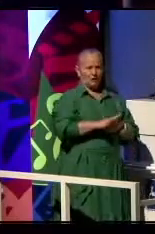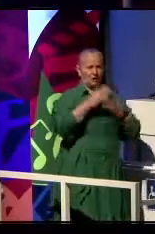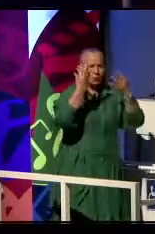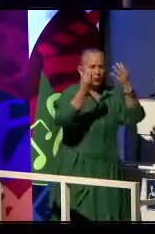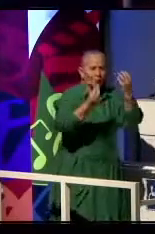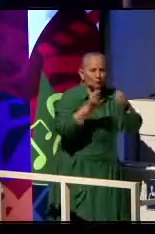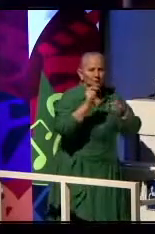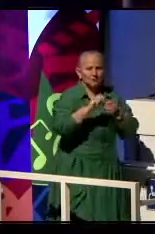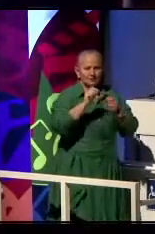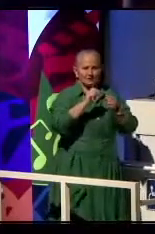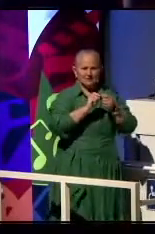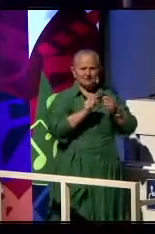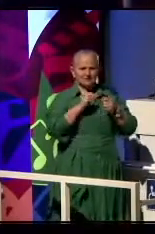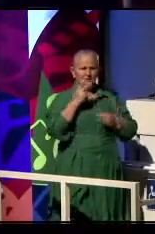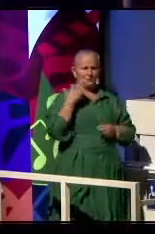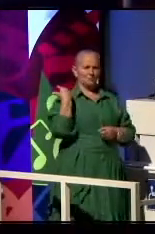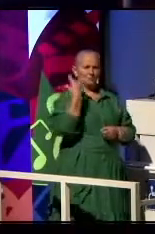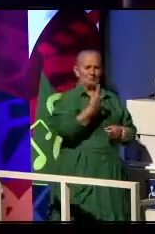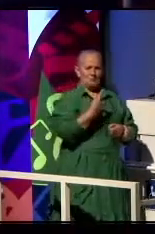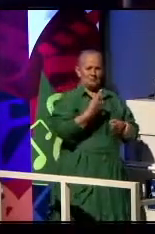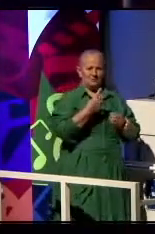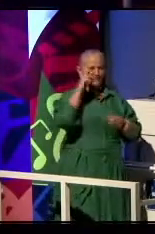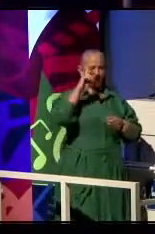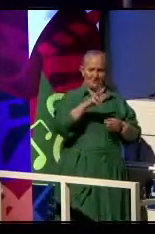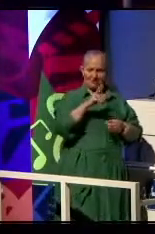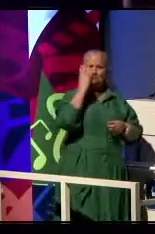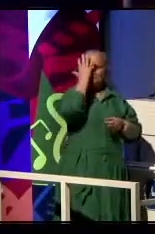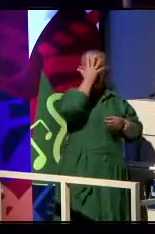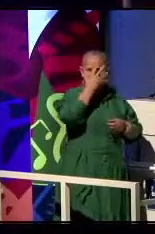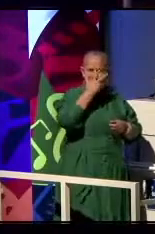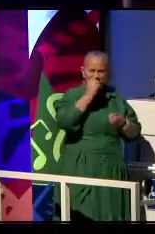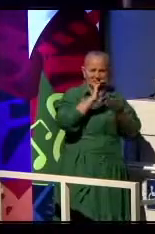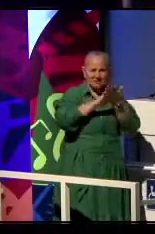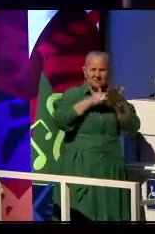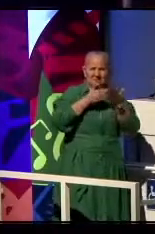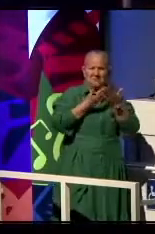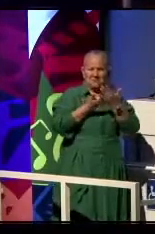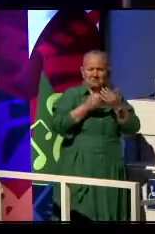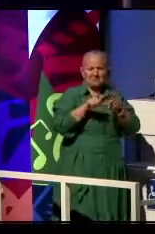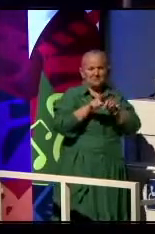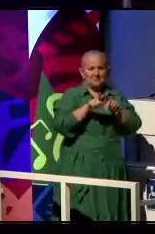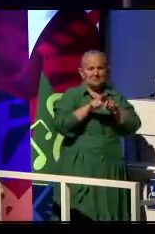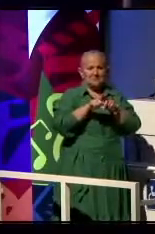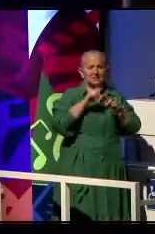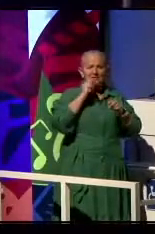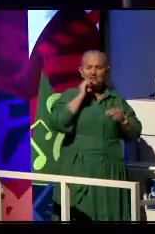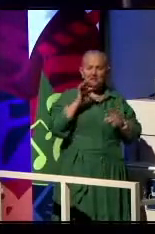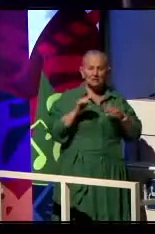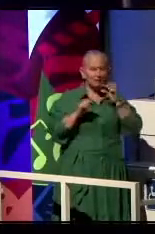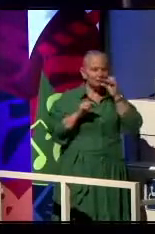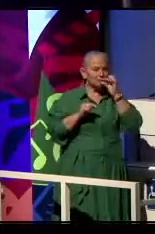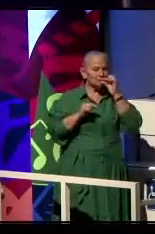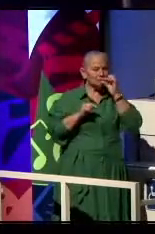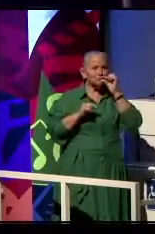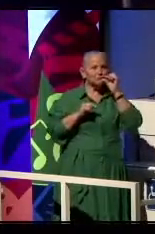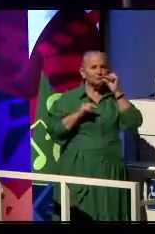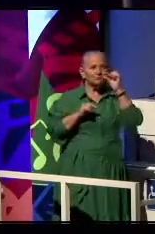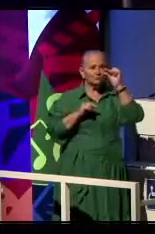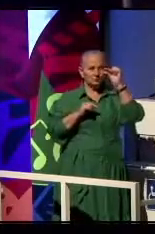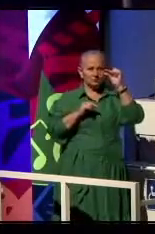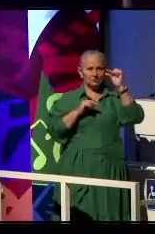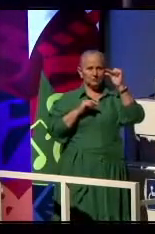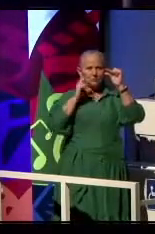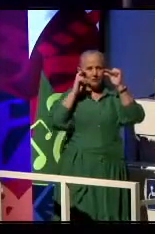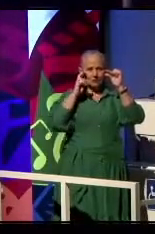que bonito a força dele nas interpretações. E ele abre a boca só um pouquinho, não sei se vocês já observaram ele cantar.